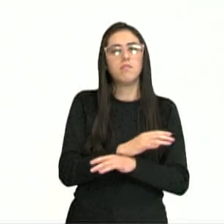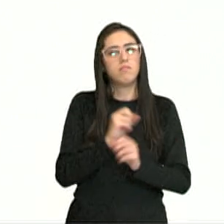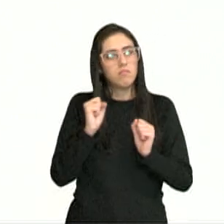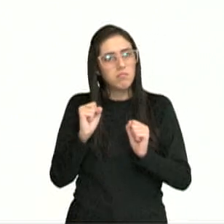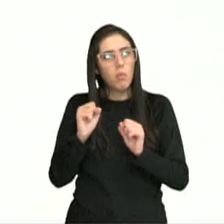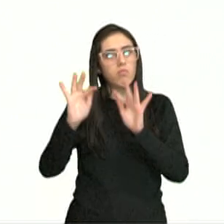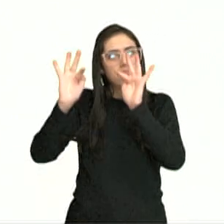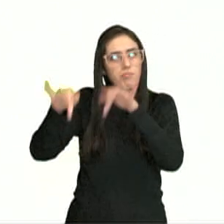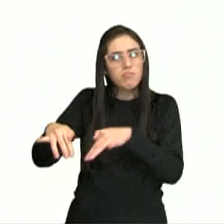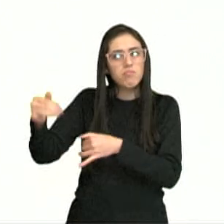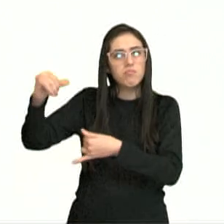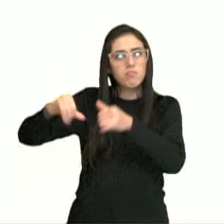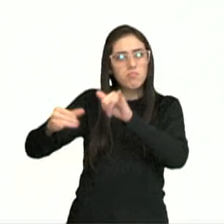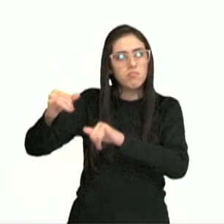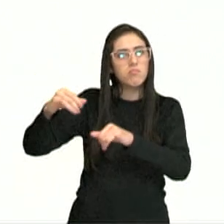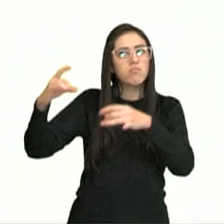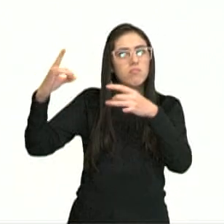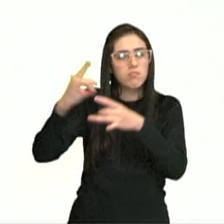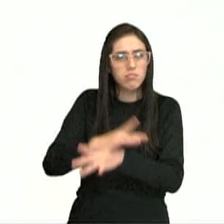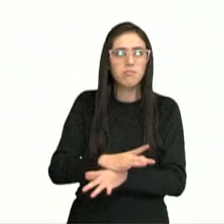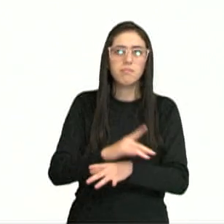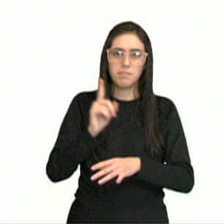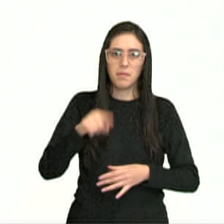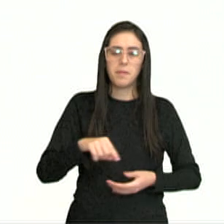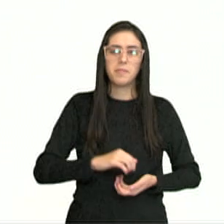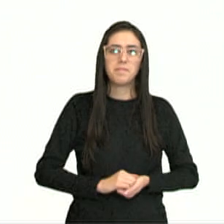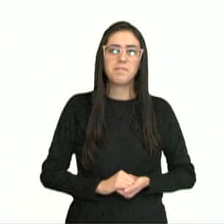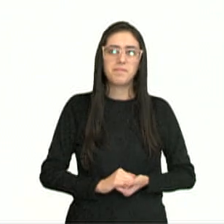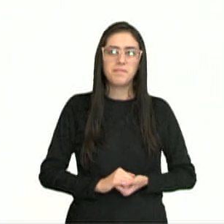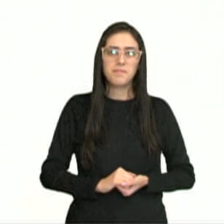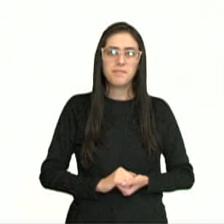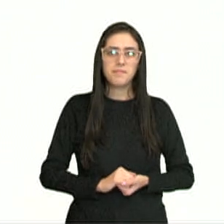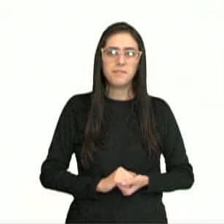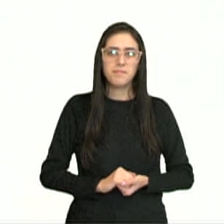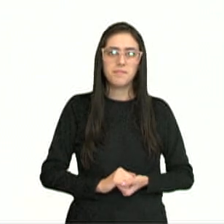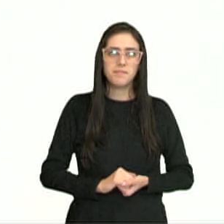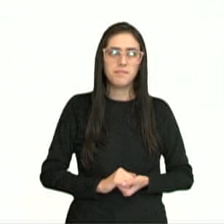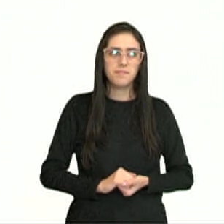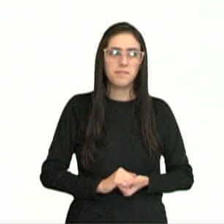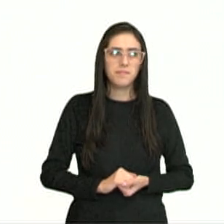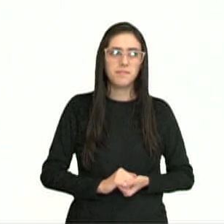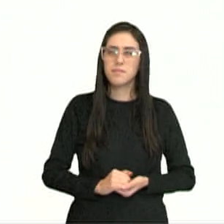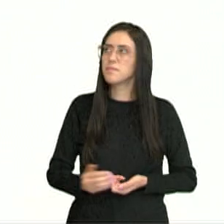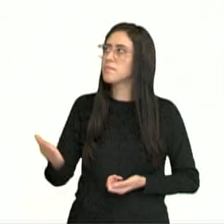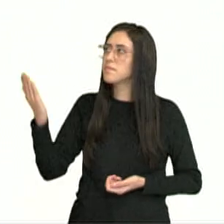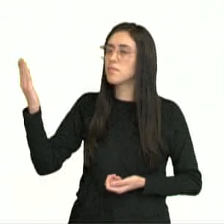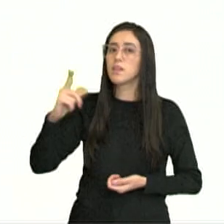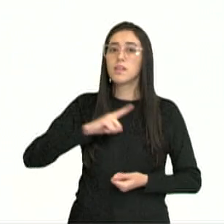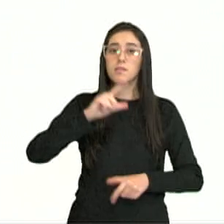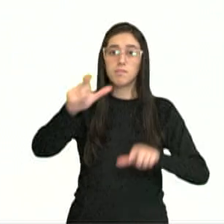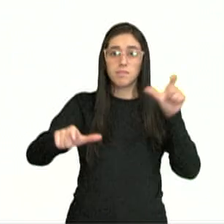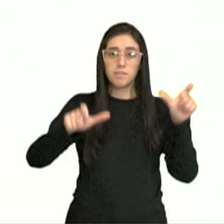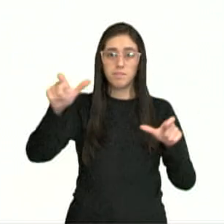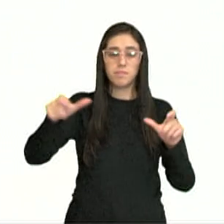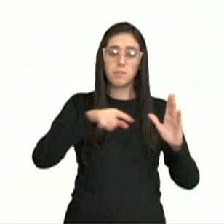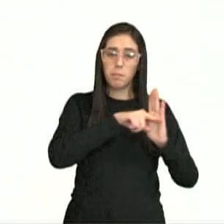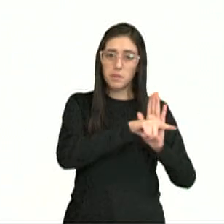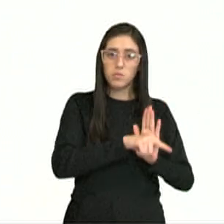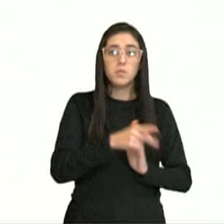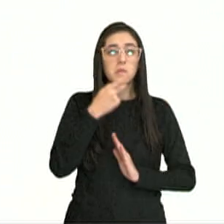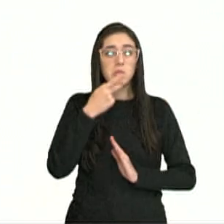Mas deve encerrar é a mesma coisa que encerrará, né? Os pesquisadores estimam que